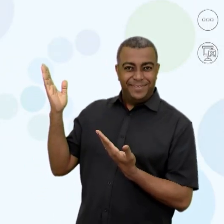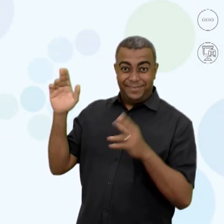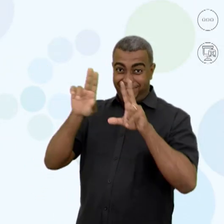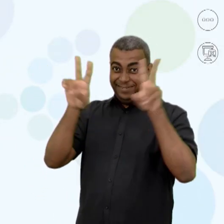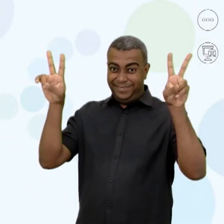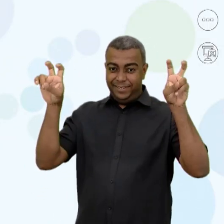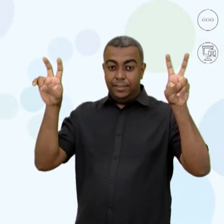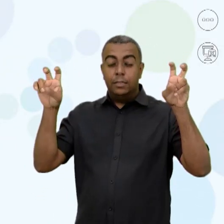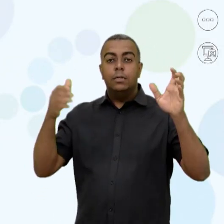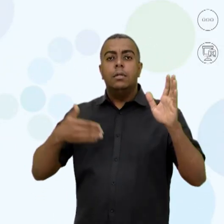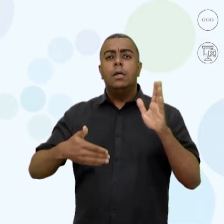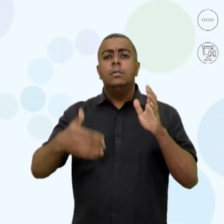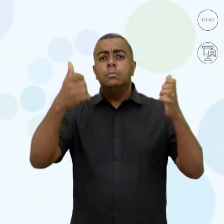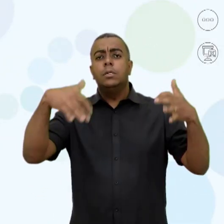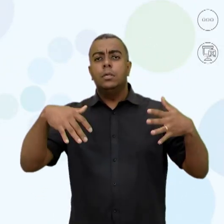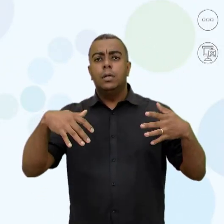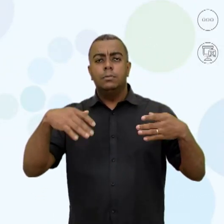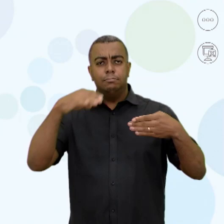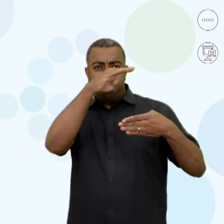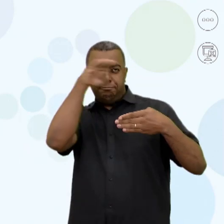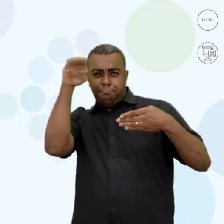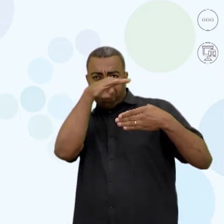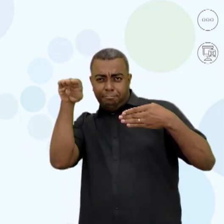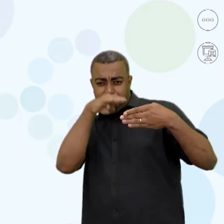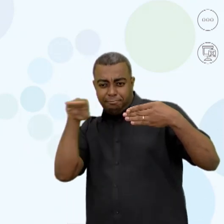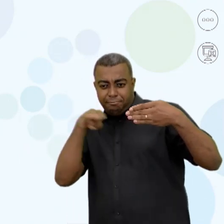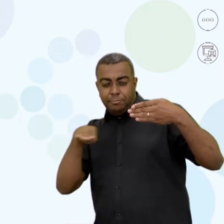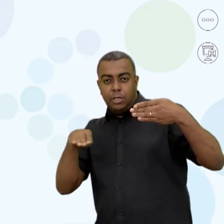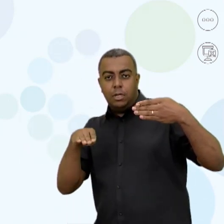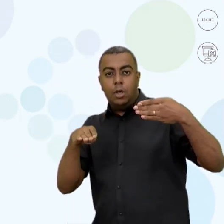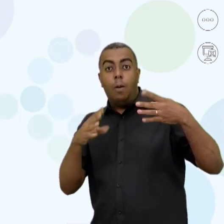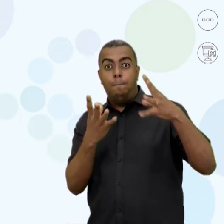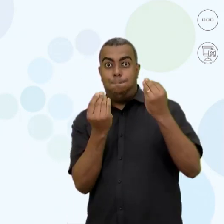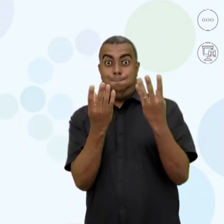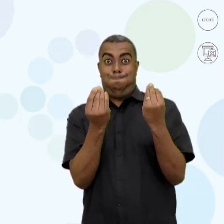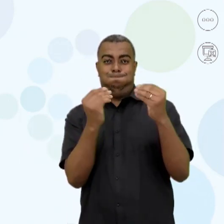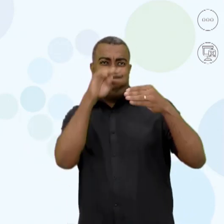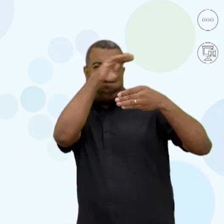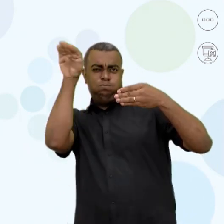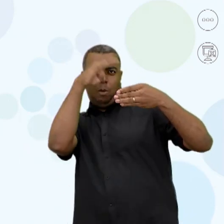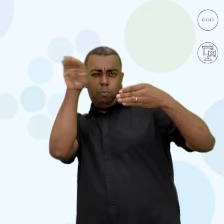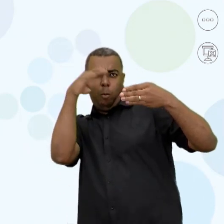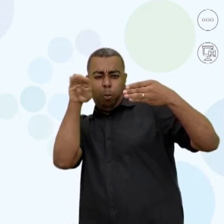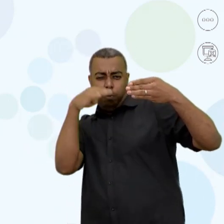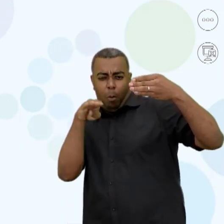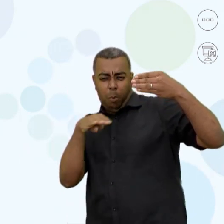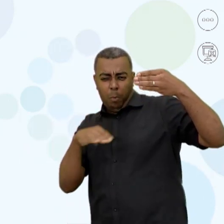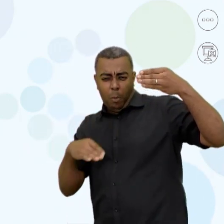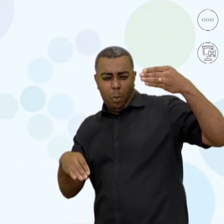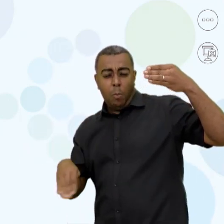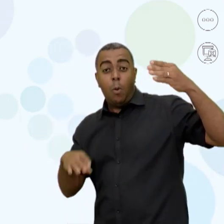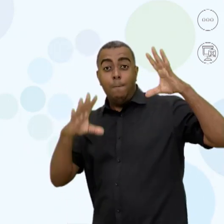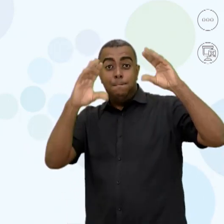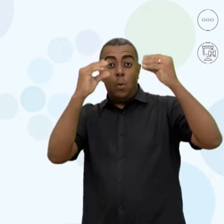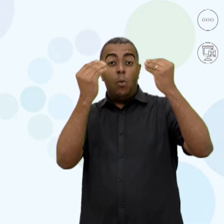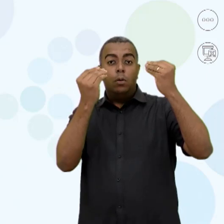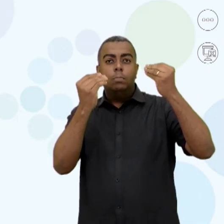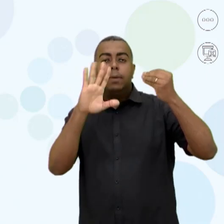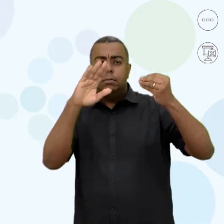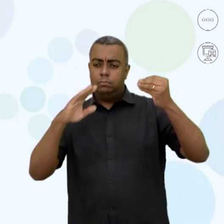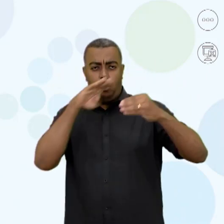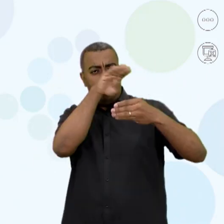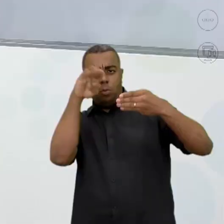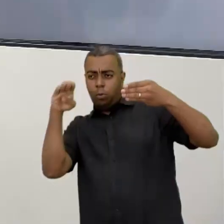A gente tá falando de um feixe de retas paralelas. Feixe quer dizer um montão, né? Um montão de retas paralelas cortadas por